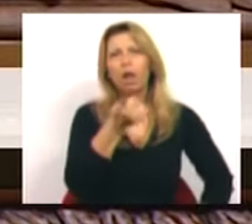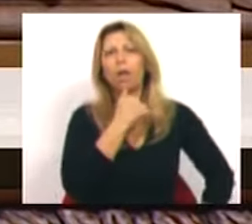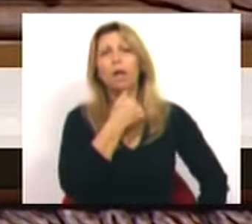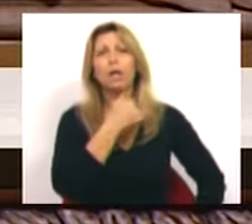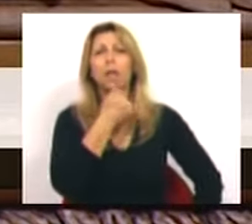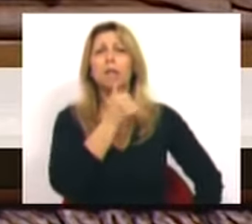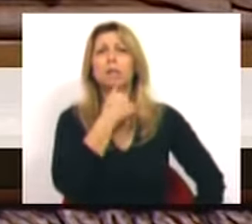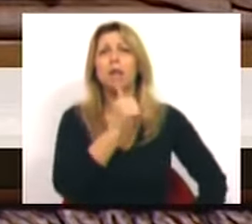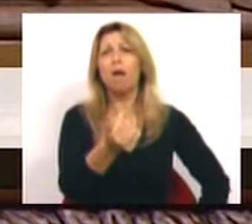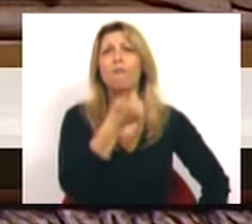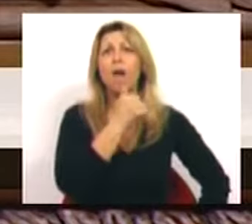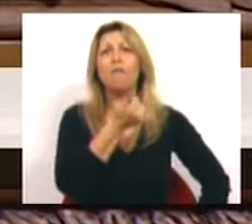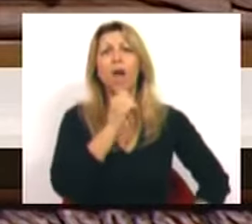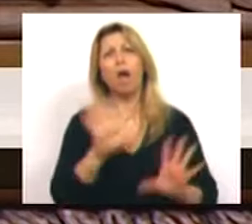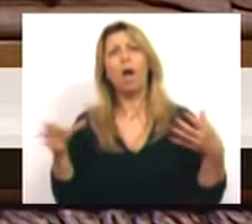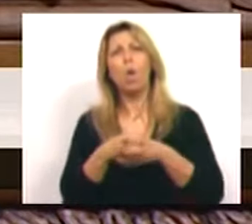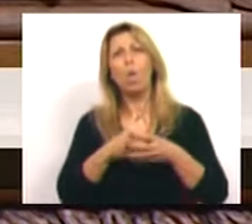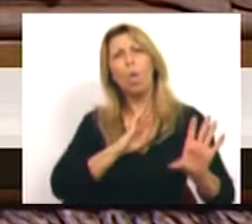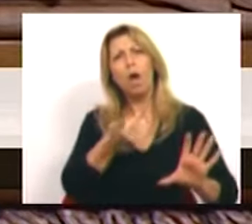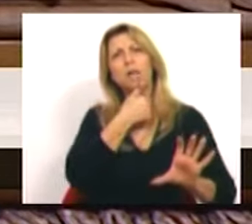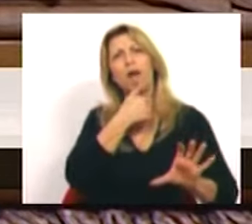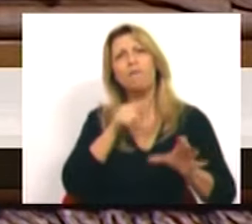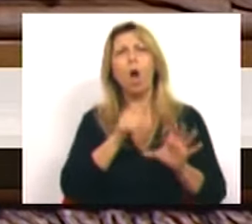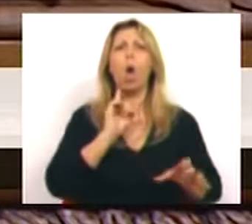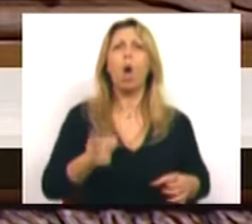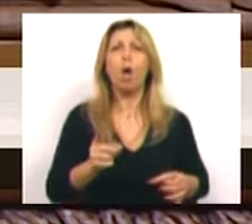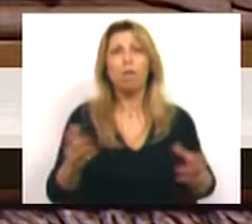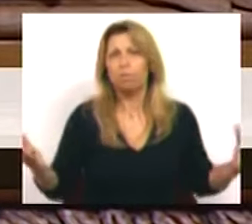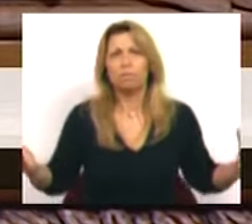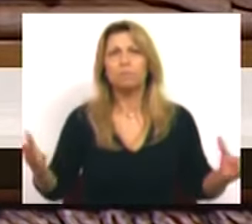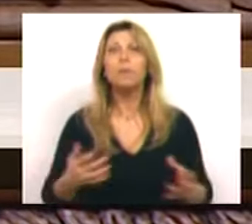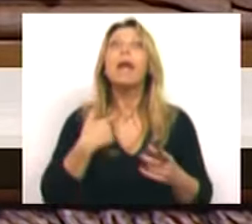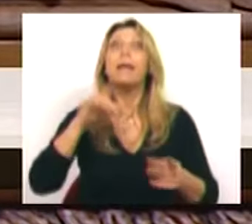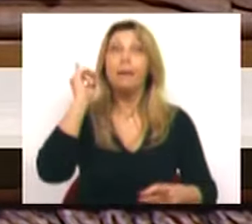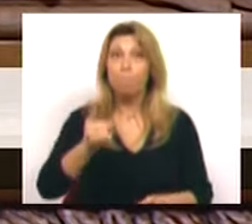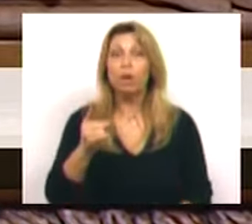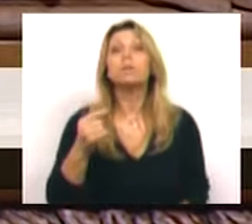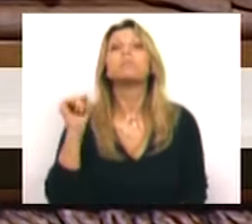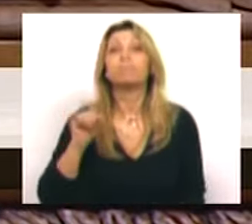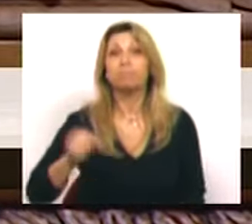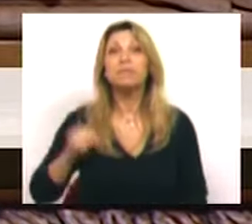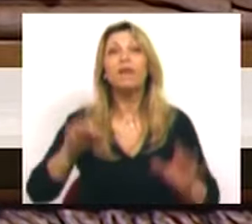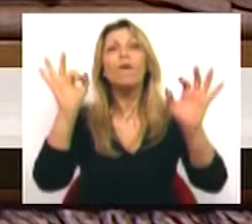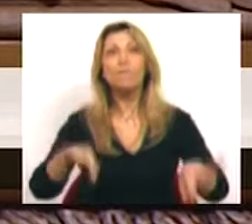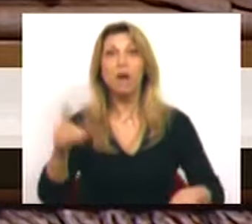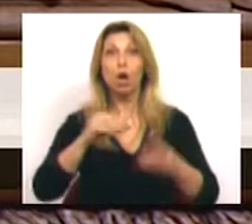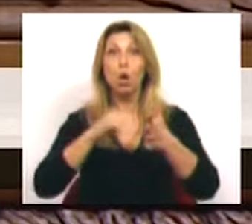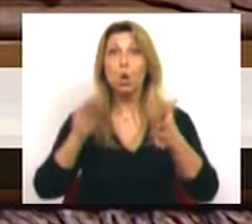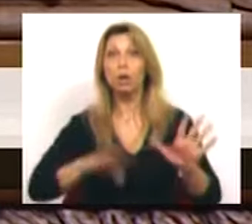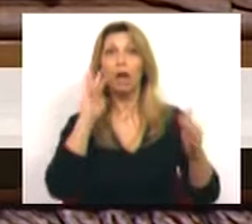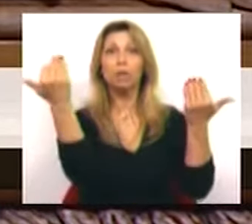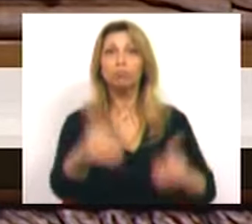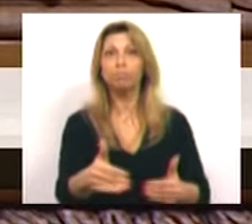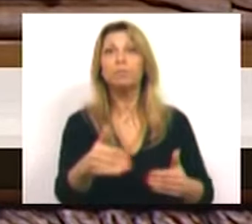de colégios arbitrais. Impõe-se, sim, acabar com a caducidade, assegurar que um contrato seja